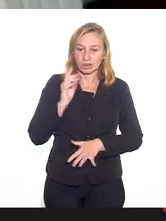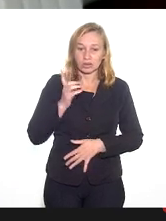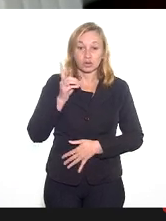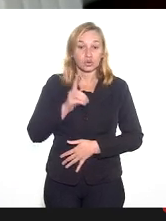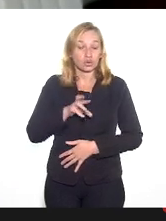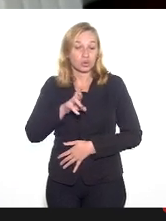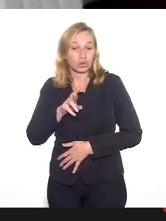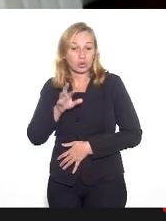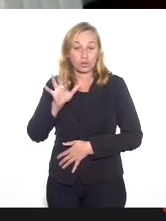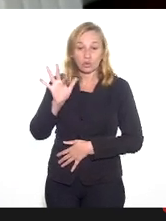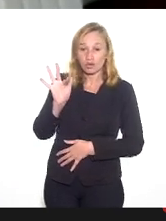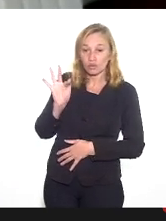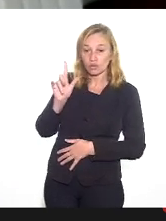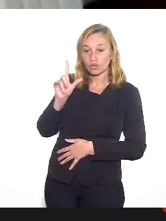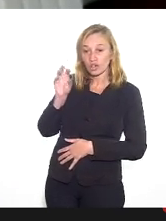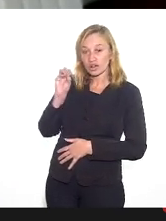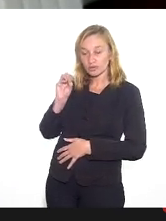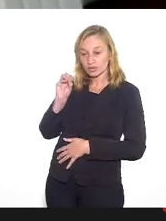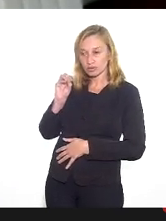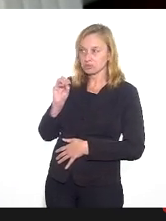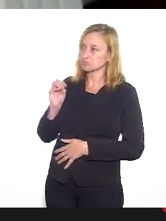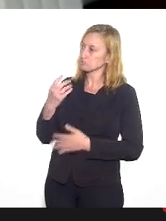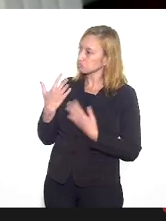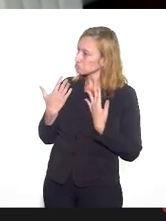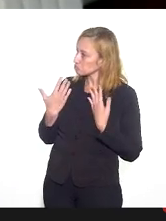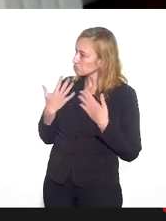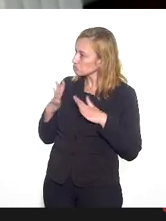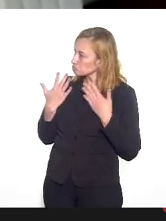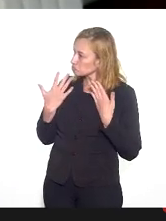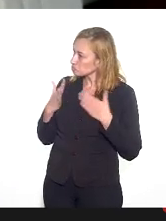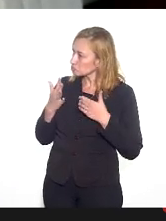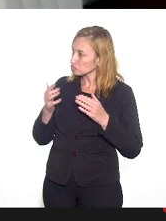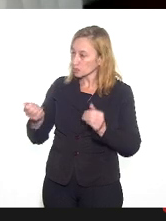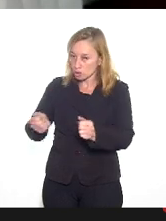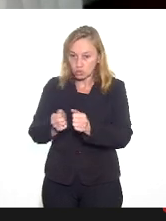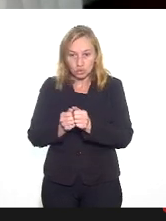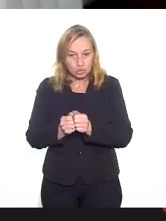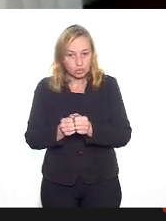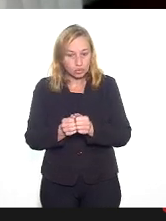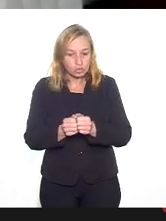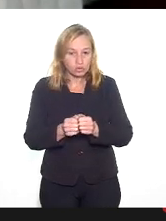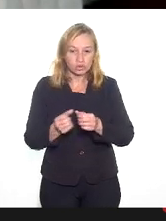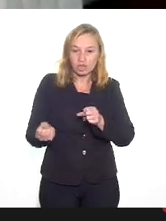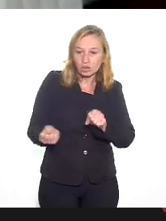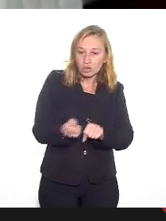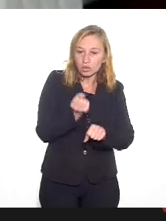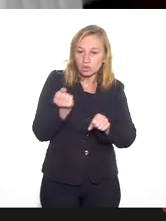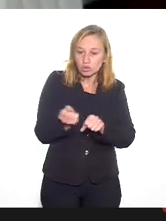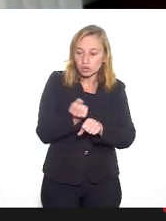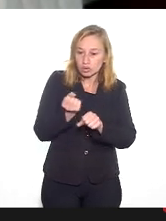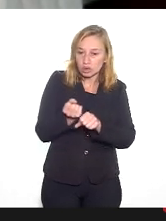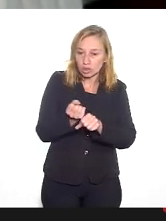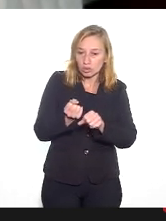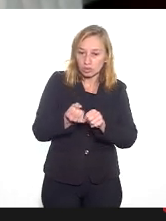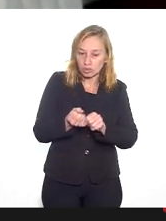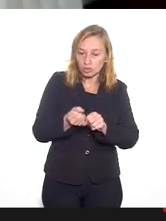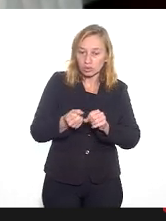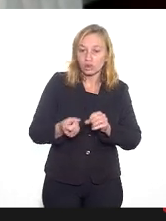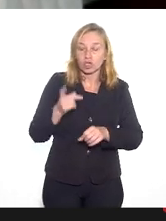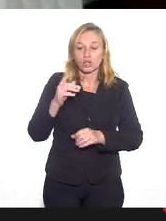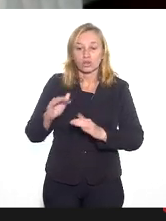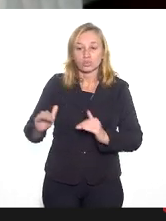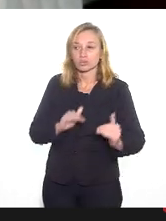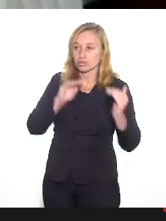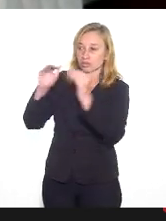doutor Flávio Willemann. Fui honrado por participar da construção desse parecer junto ao subprocurador-geral